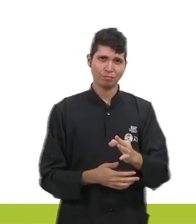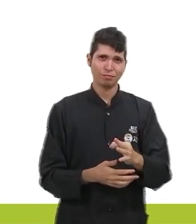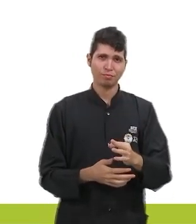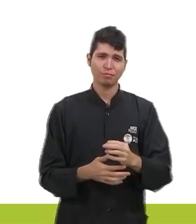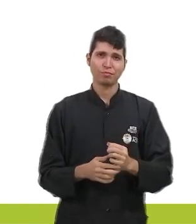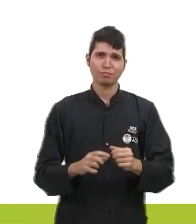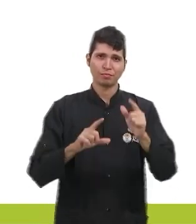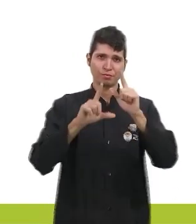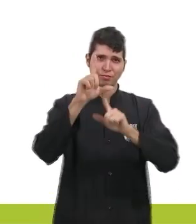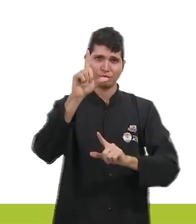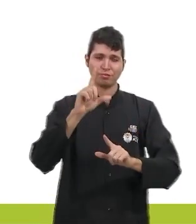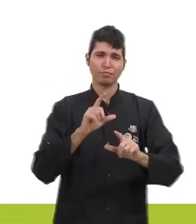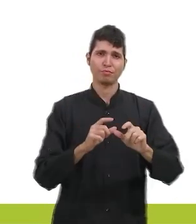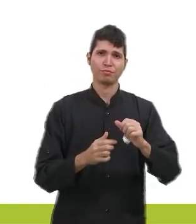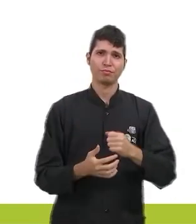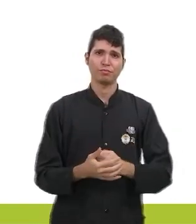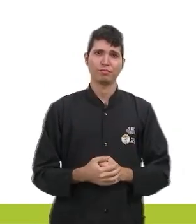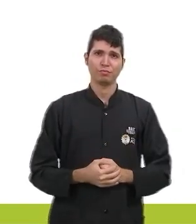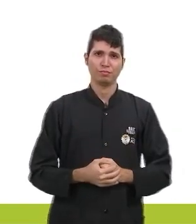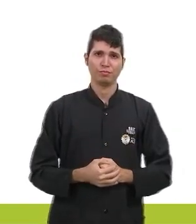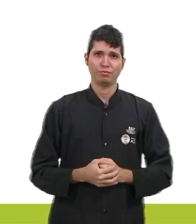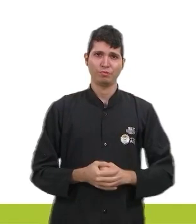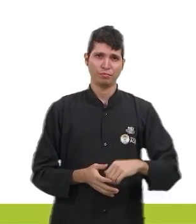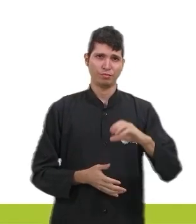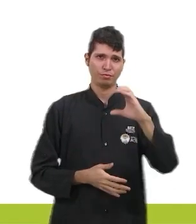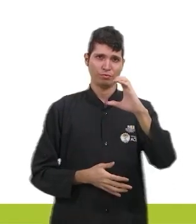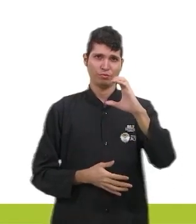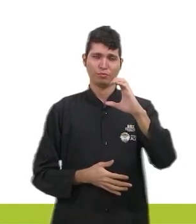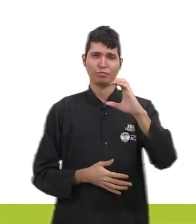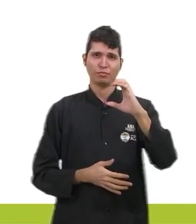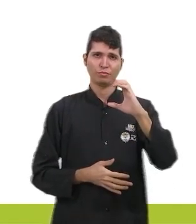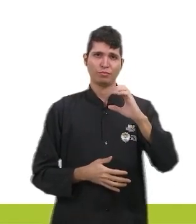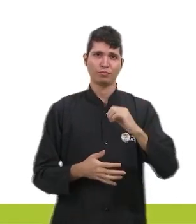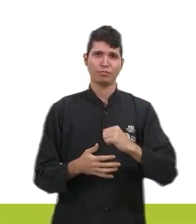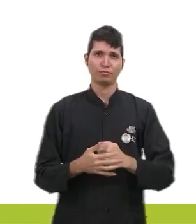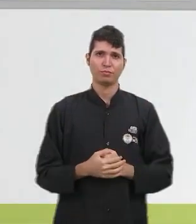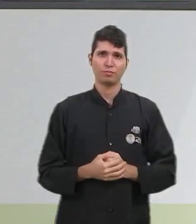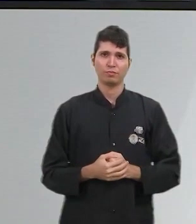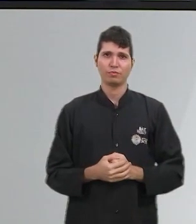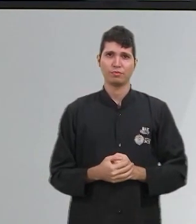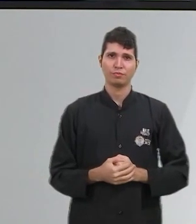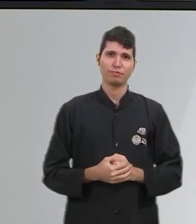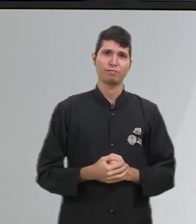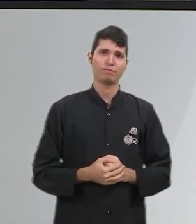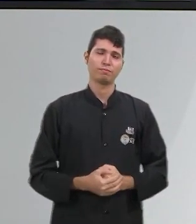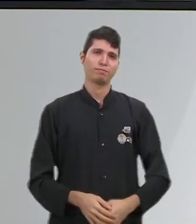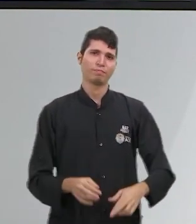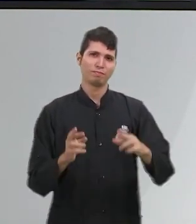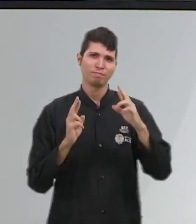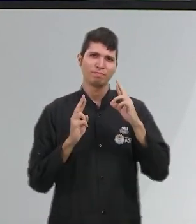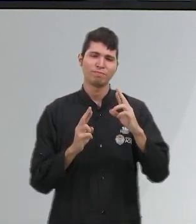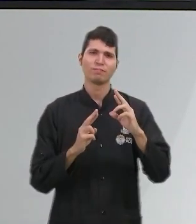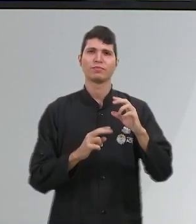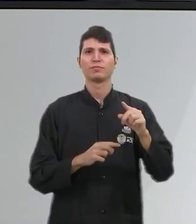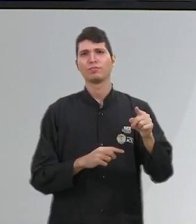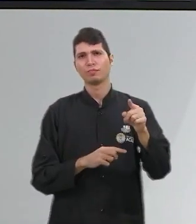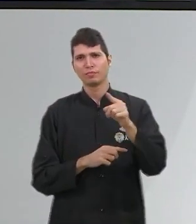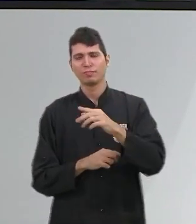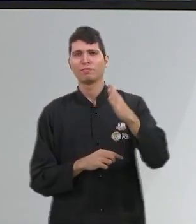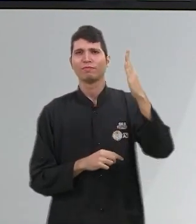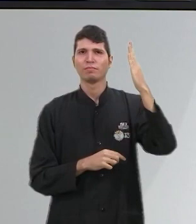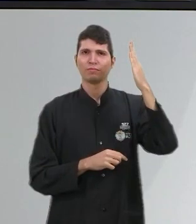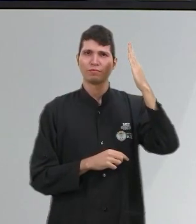correta, alternativa C. Espero muito que vocês tenham compreendido,